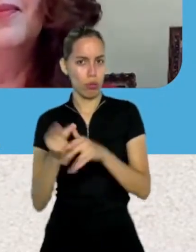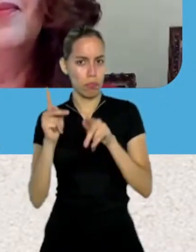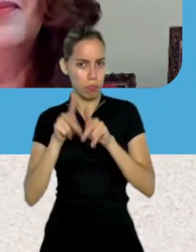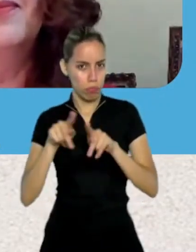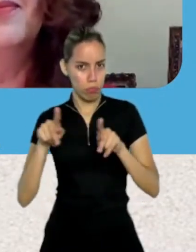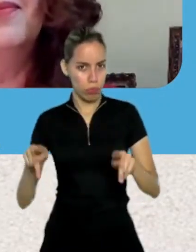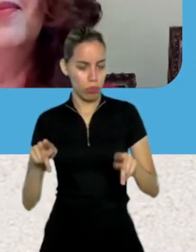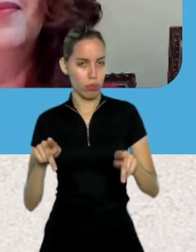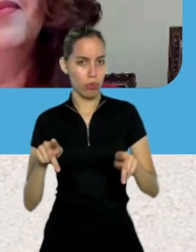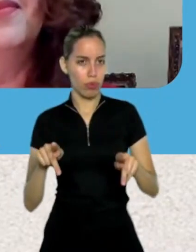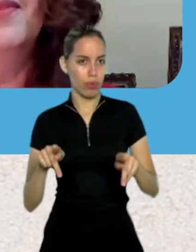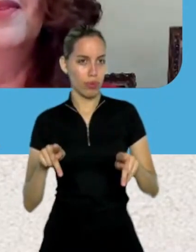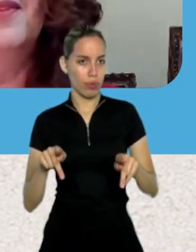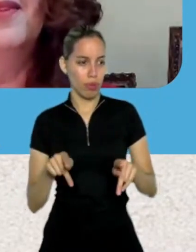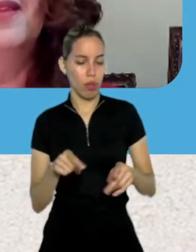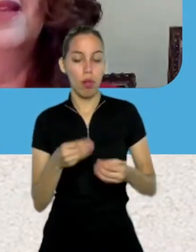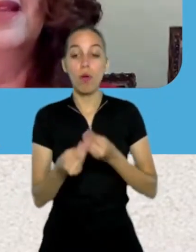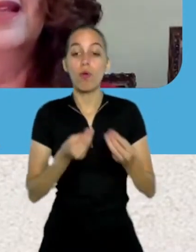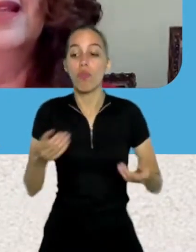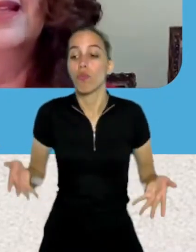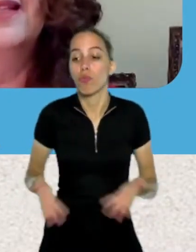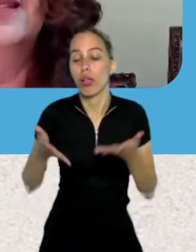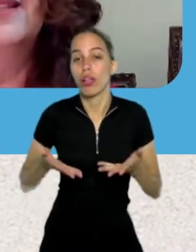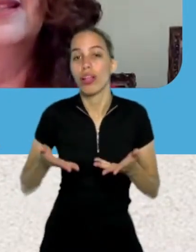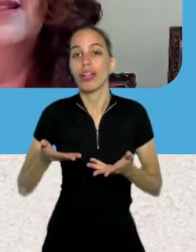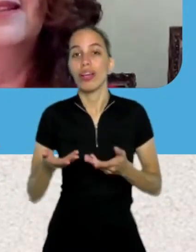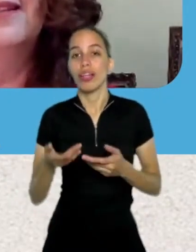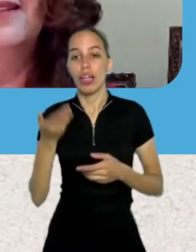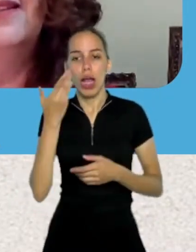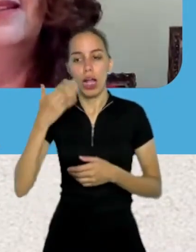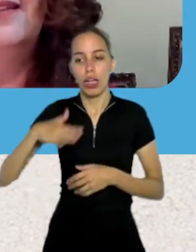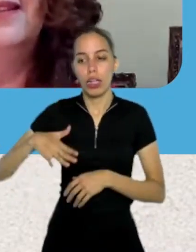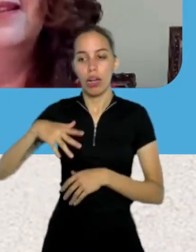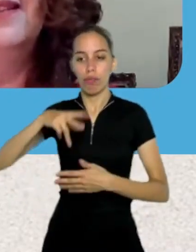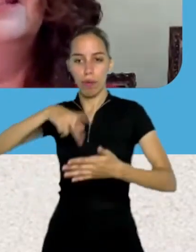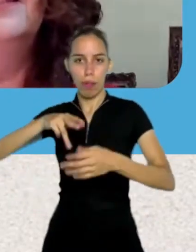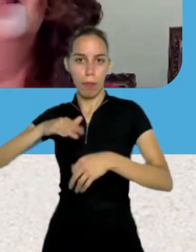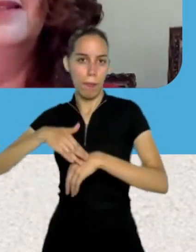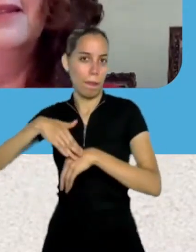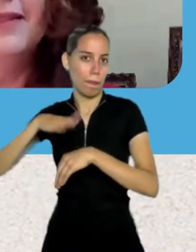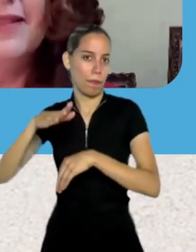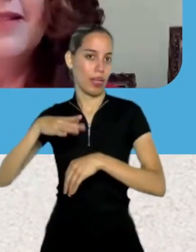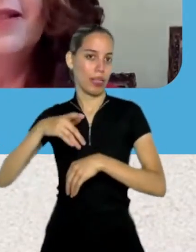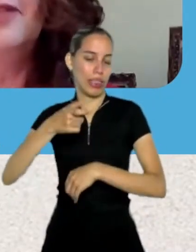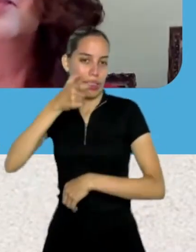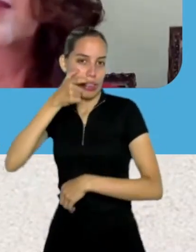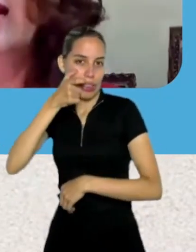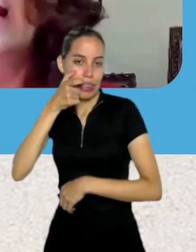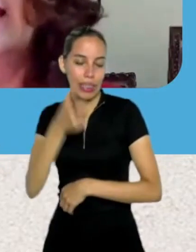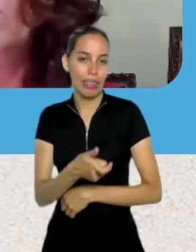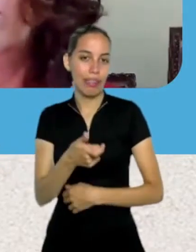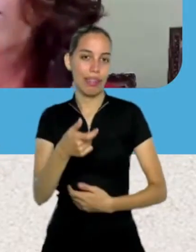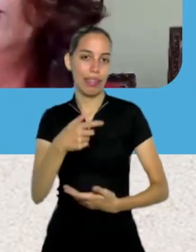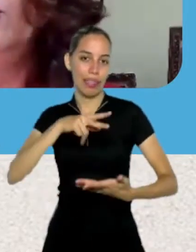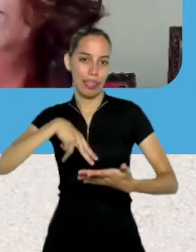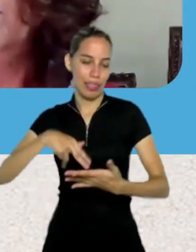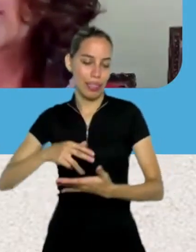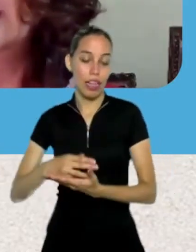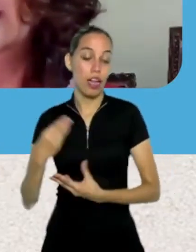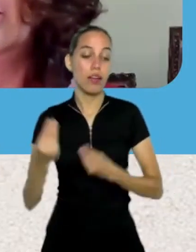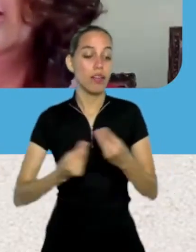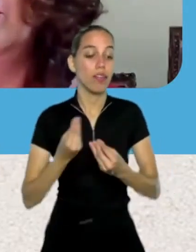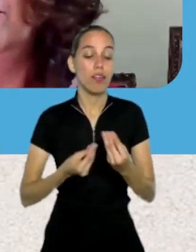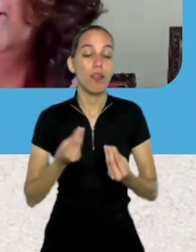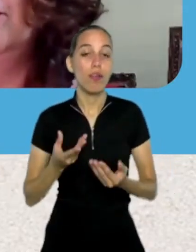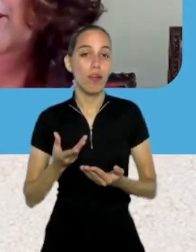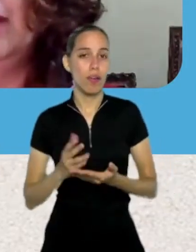instigar as crianças a lerem mais, a se interessar pela literatura. sim. Como